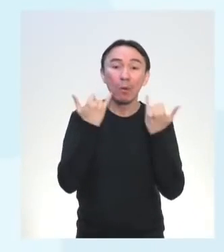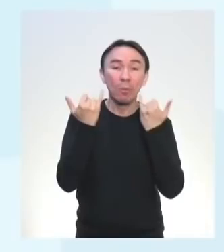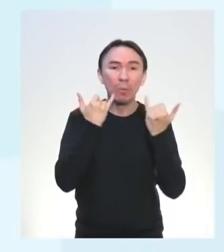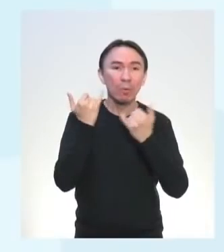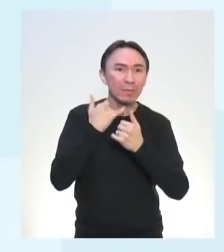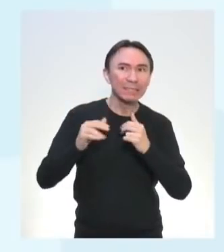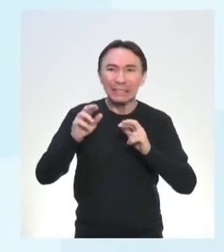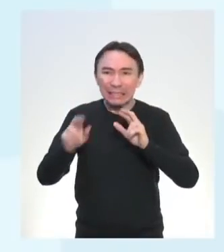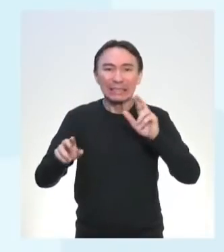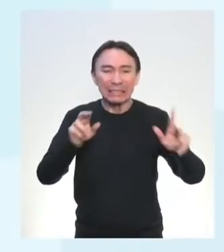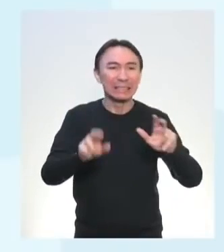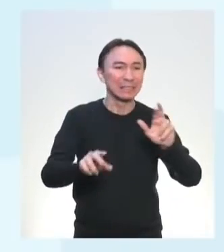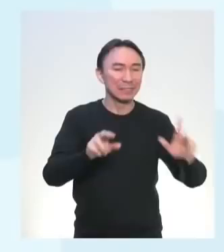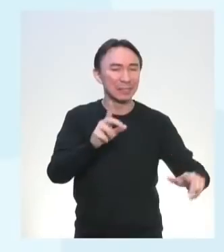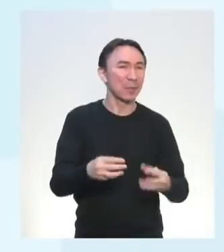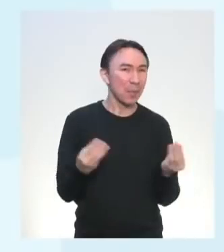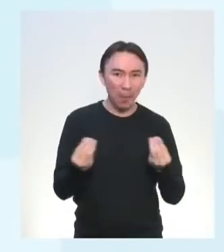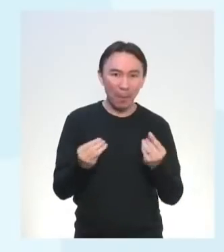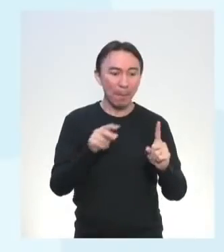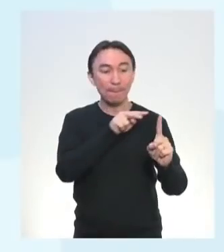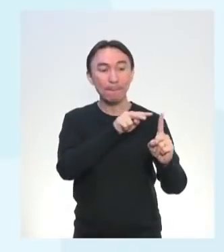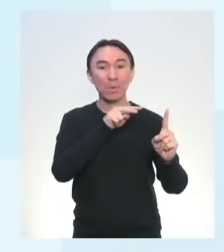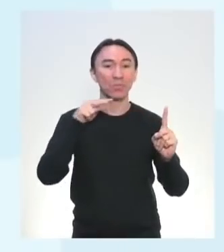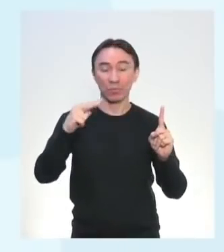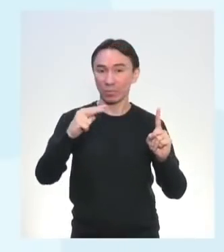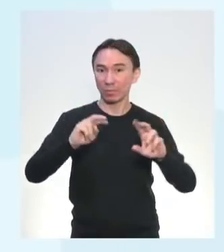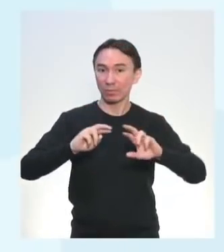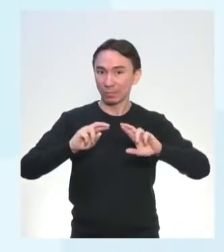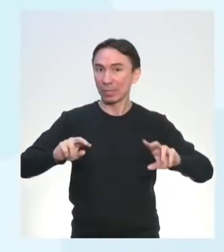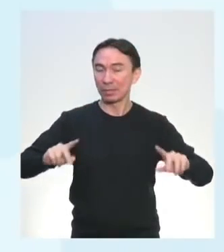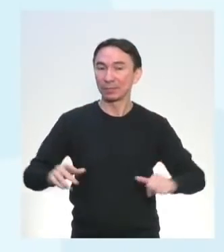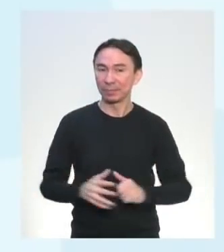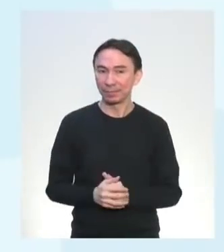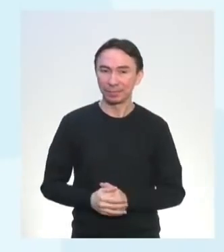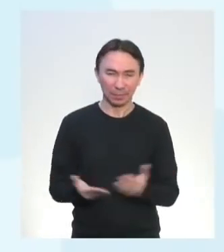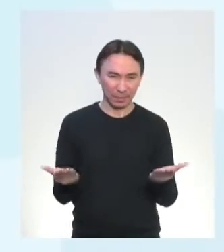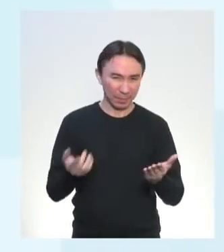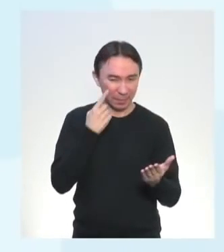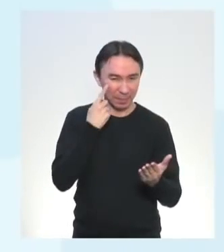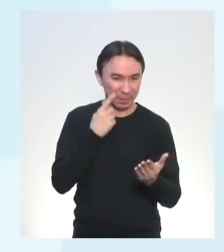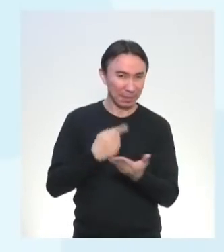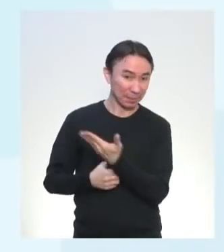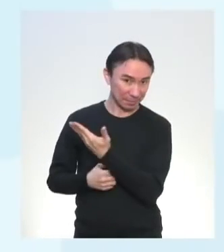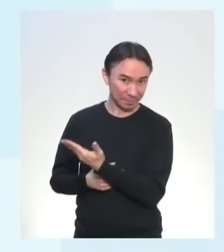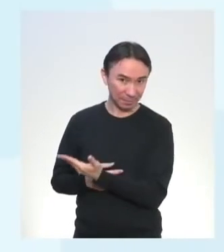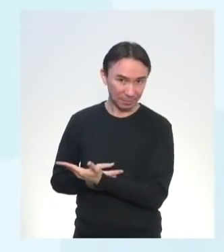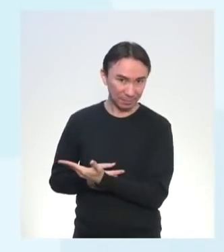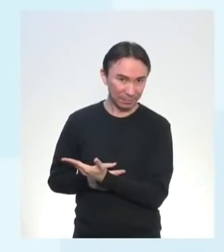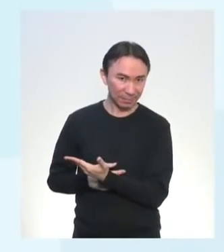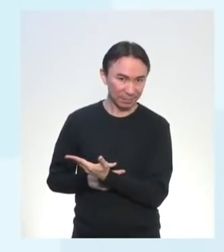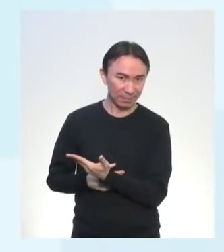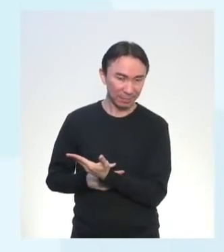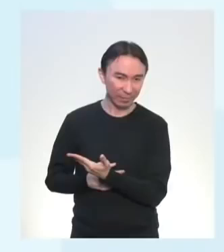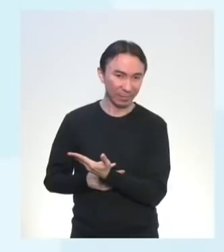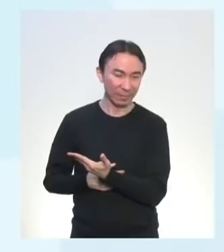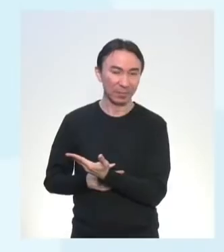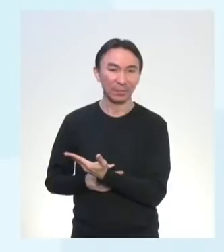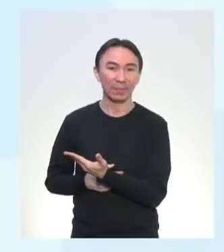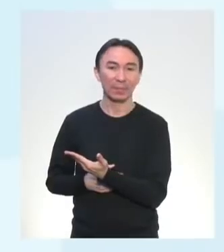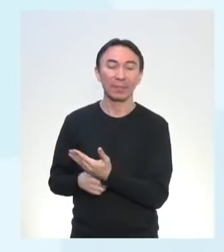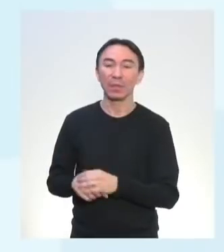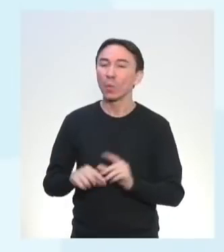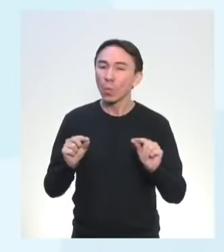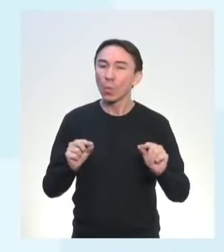mesmo fato. E vamos agora começando então a aula com vocês, a acolhida. O assunto hoje é bem legal, Vamos falar de um